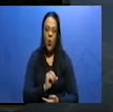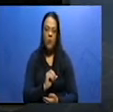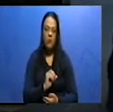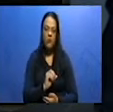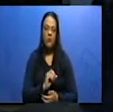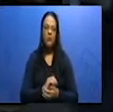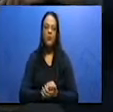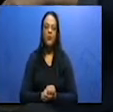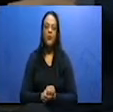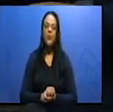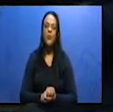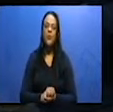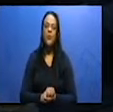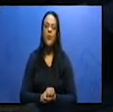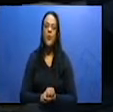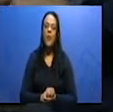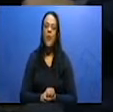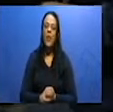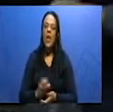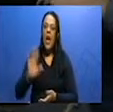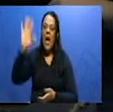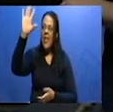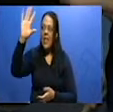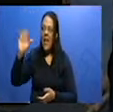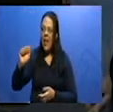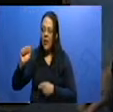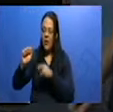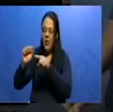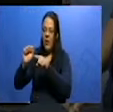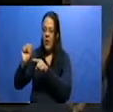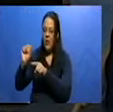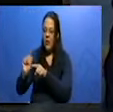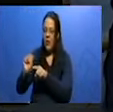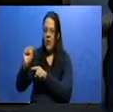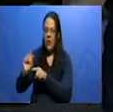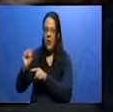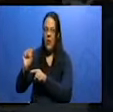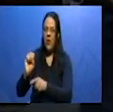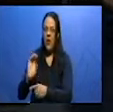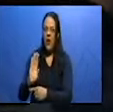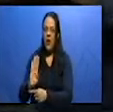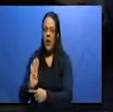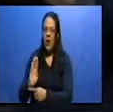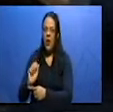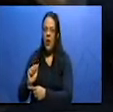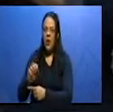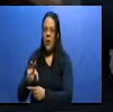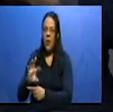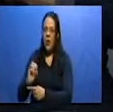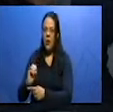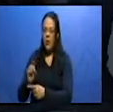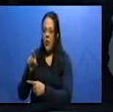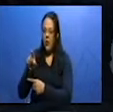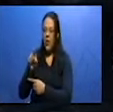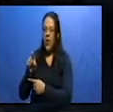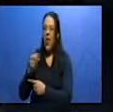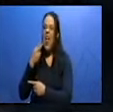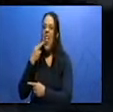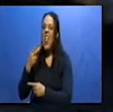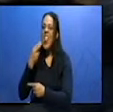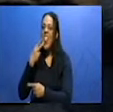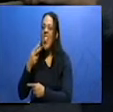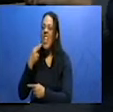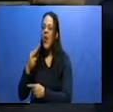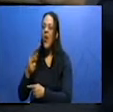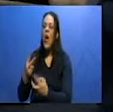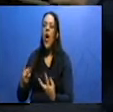mais ao sul da África. Era um povo que falava a mesma língua. Todo esse povo dessa região aqui, eles falavam a